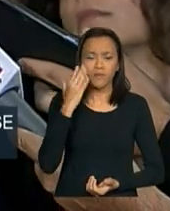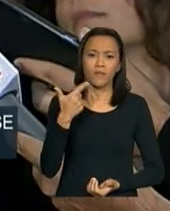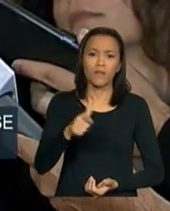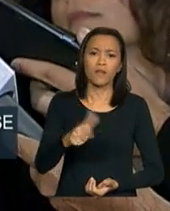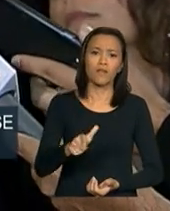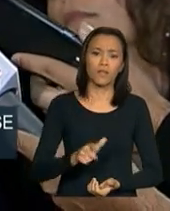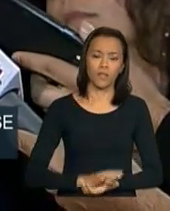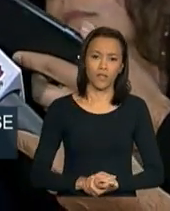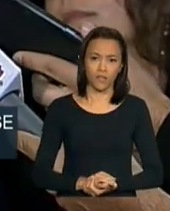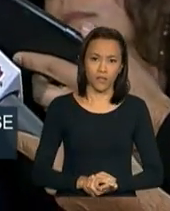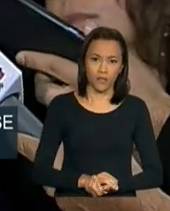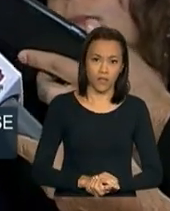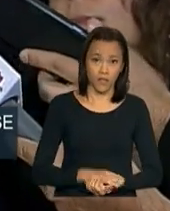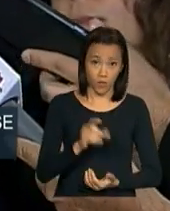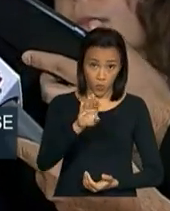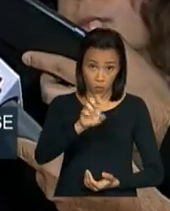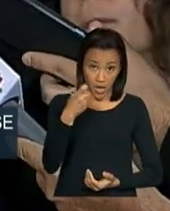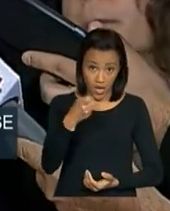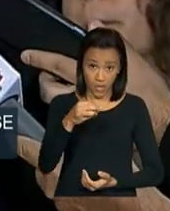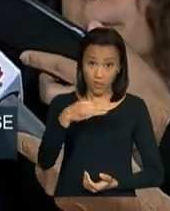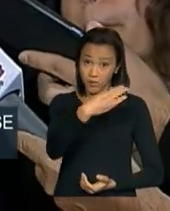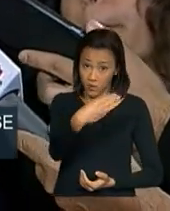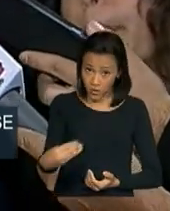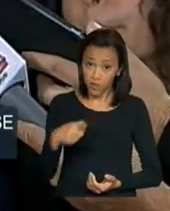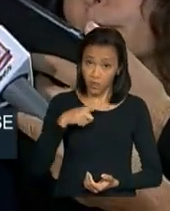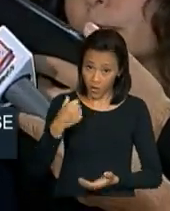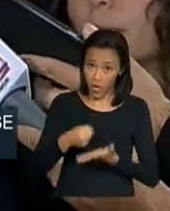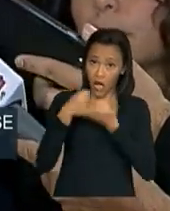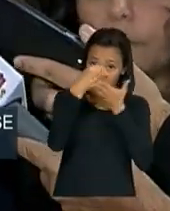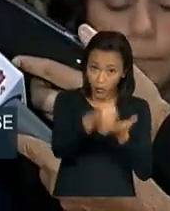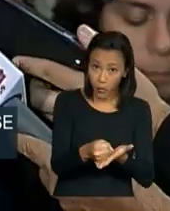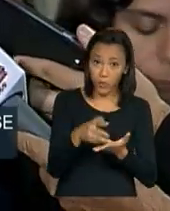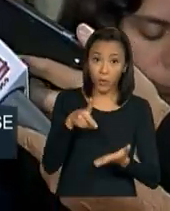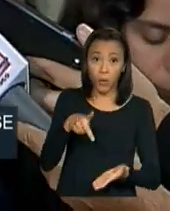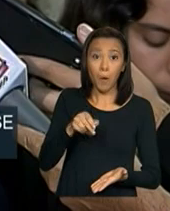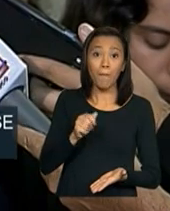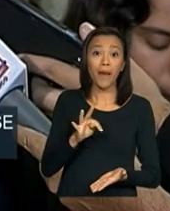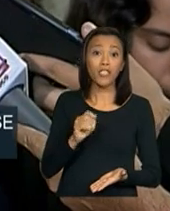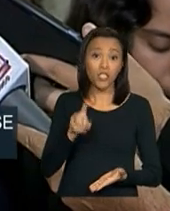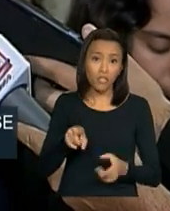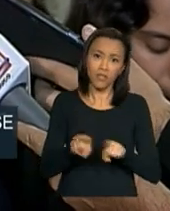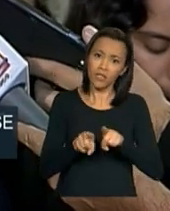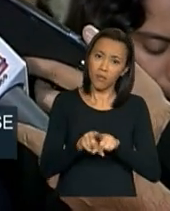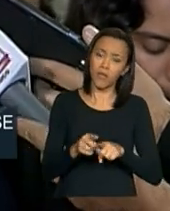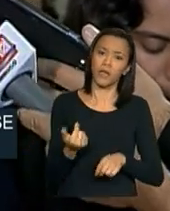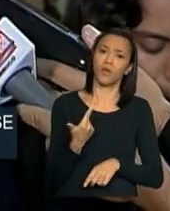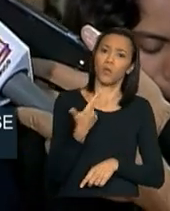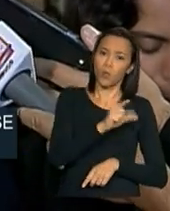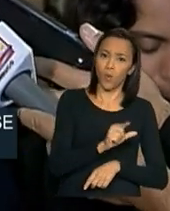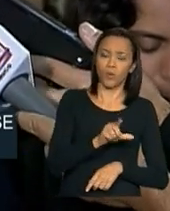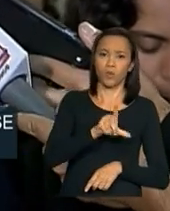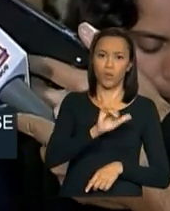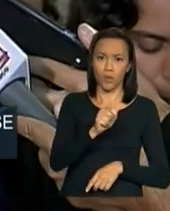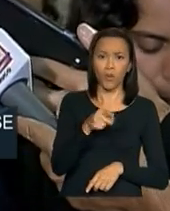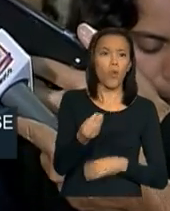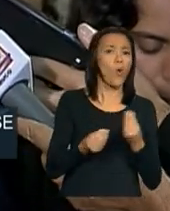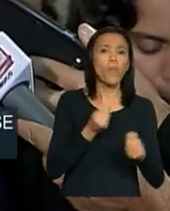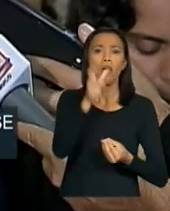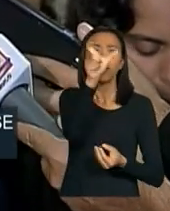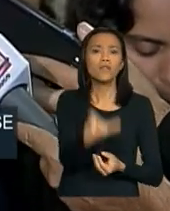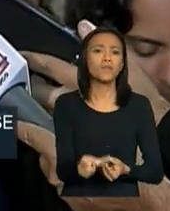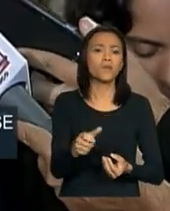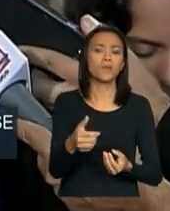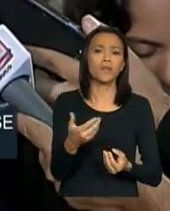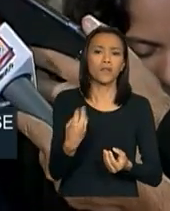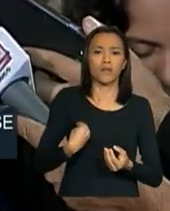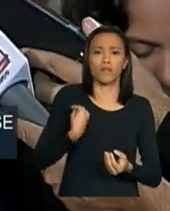contrário do ex-ministro, que acaba de sair, o senhor tem apoio do partido, tem apoio do Lupe. A sua condução ao Ministério do Trabalho pode ser vista como a